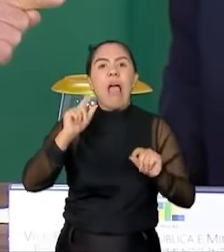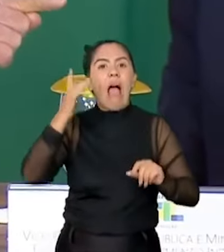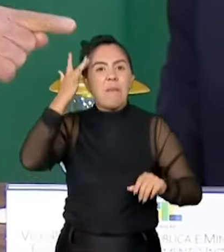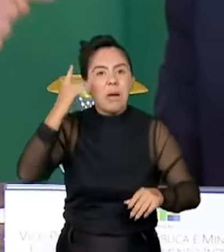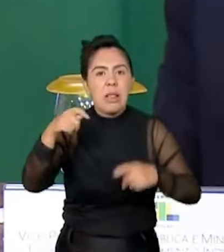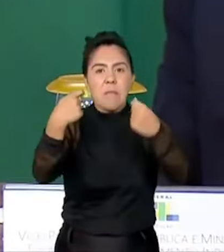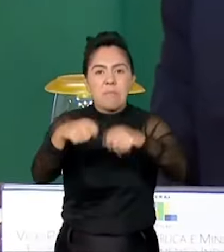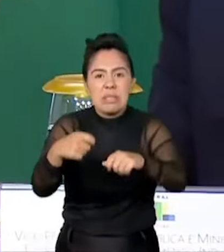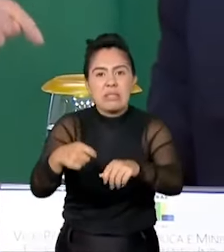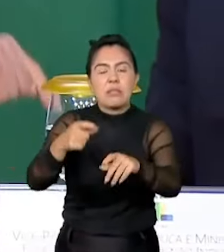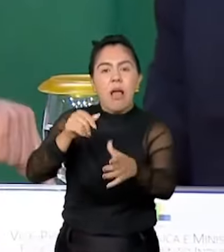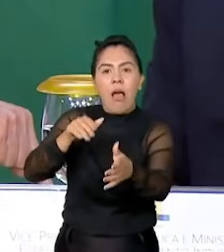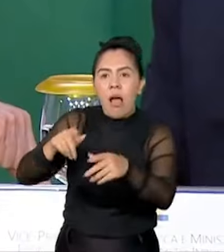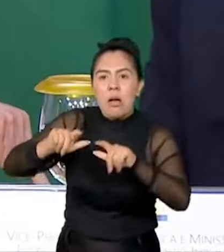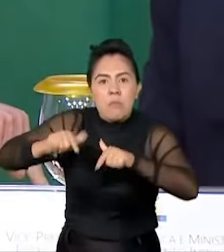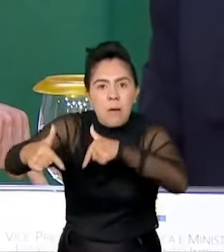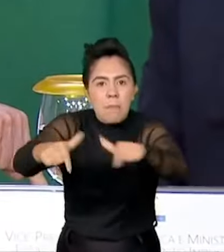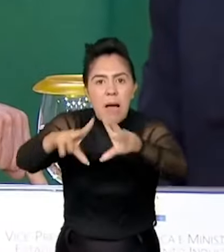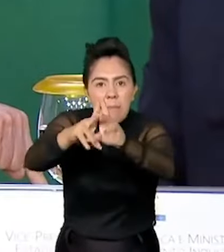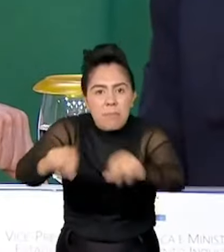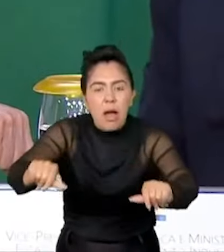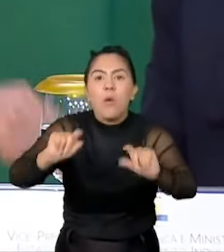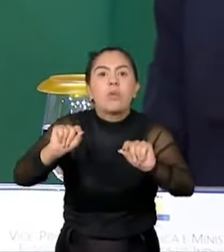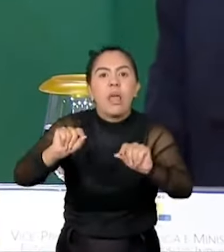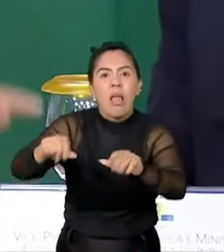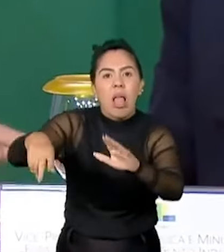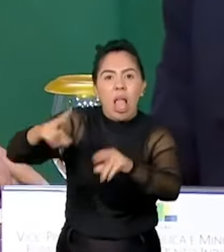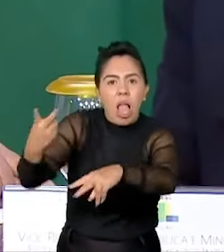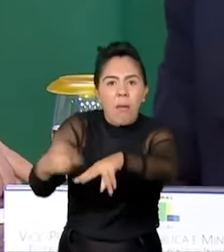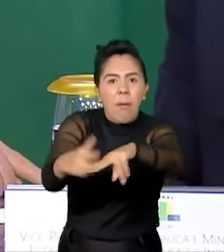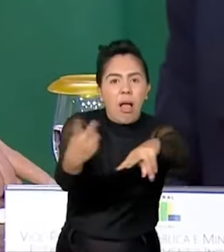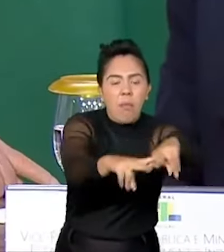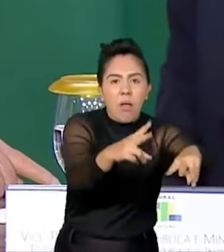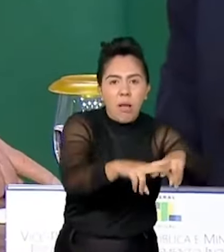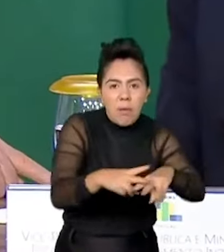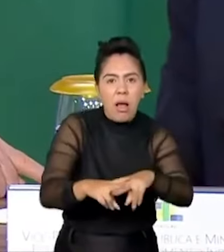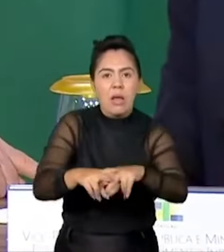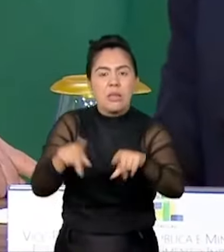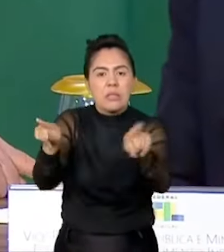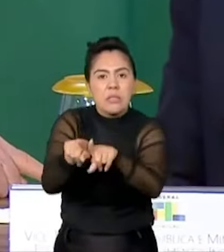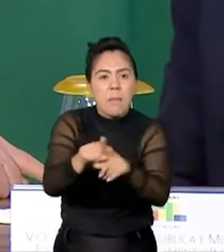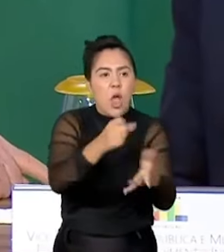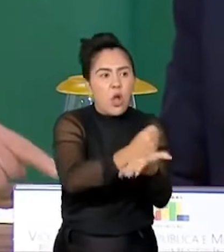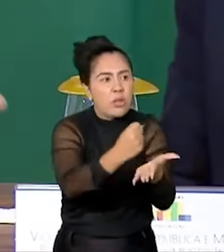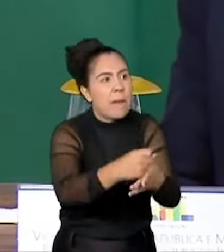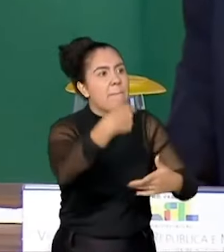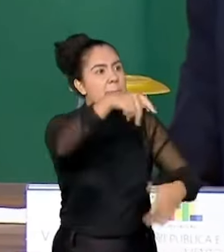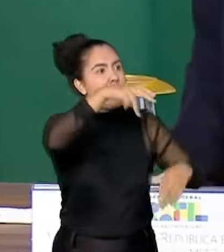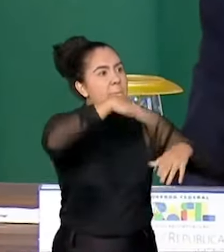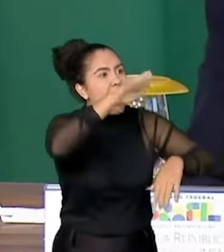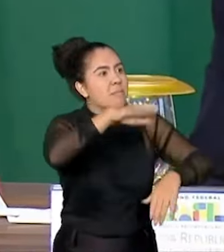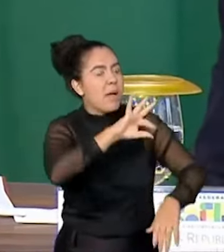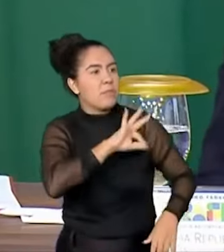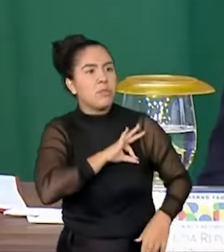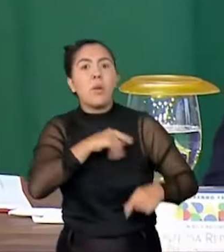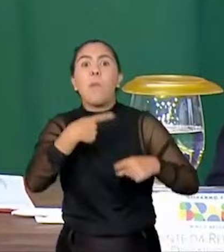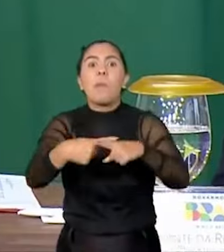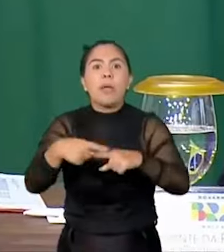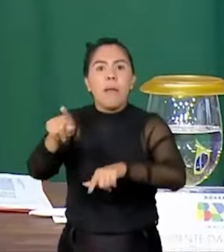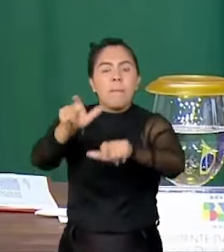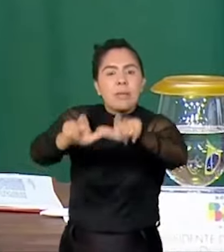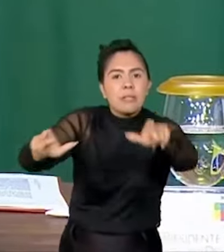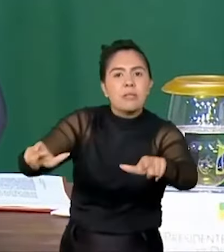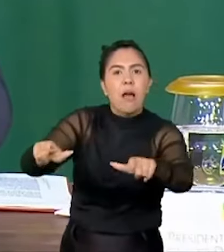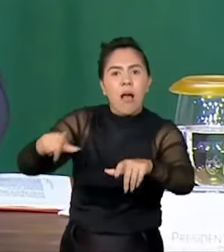ao narcotráfico e na construção de cadeia e na contratação de mais policiais. Então, nós temos que fazer sempre